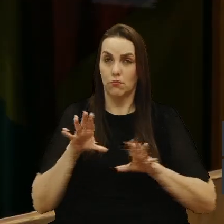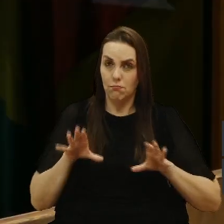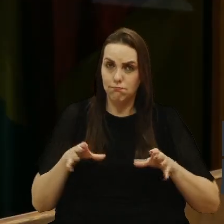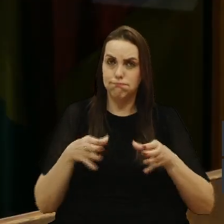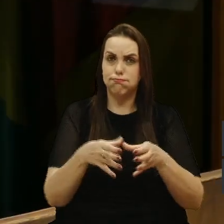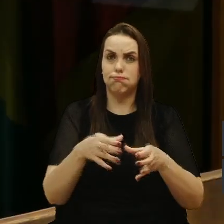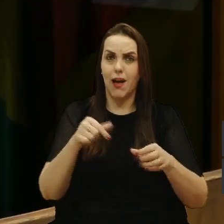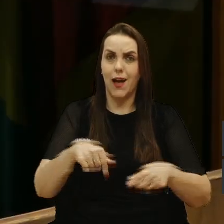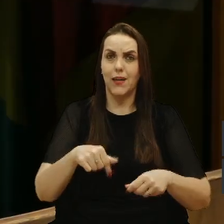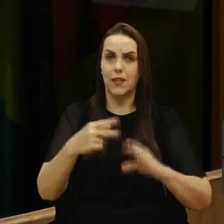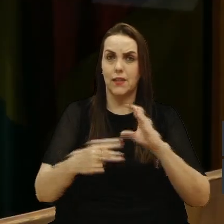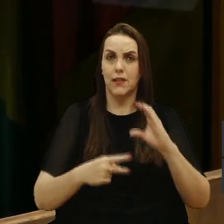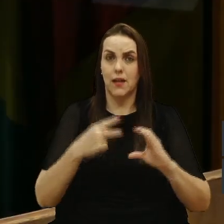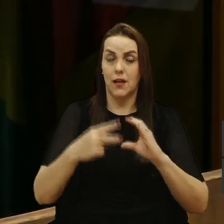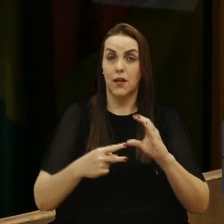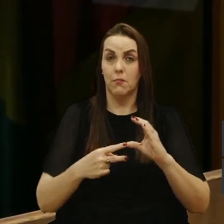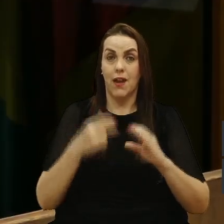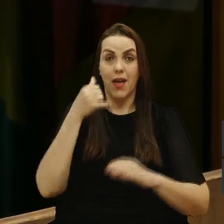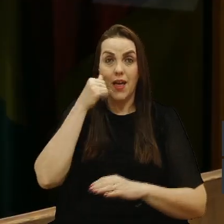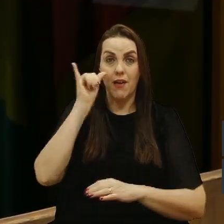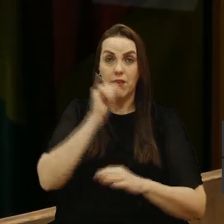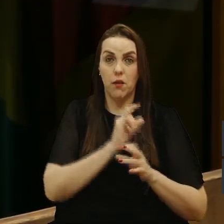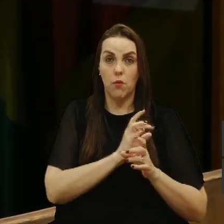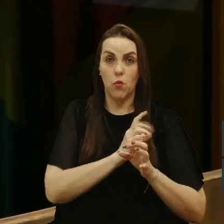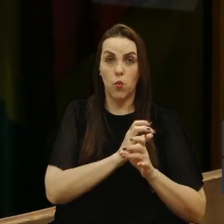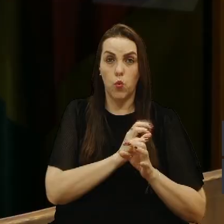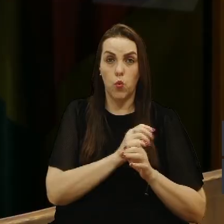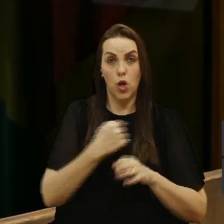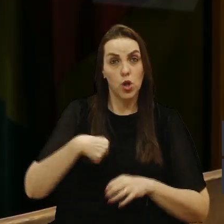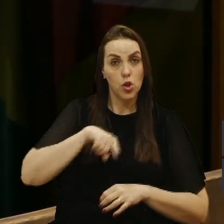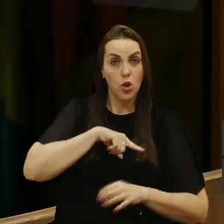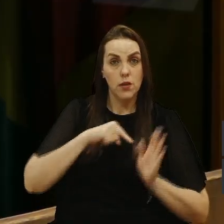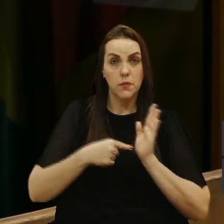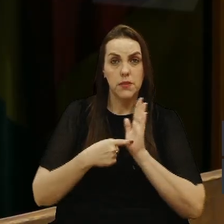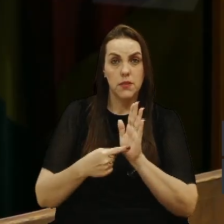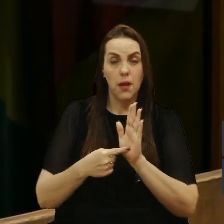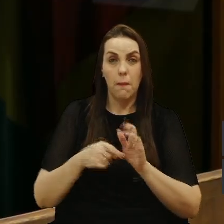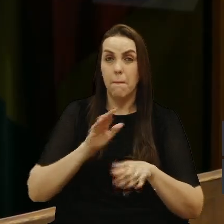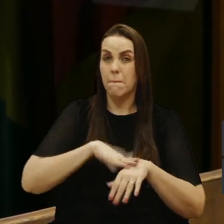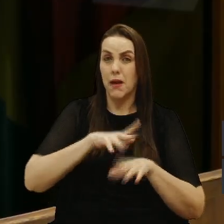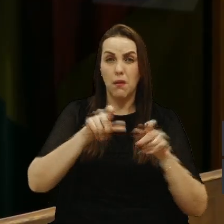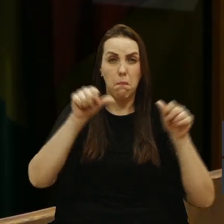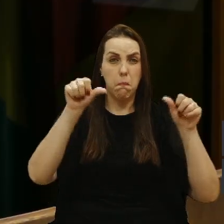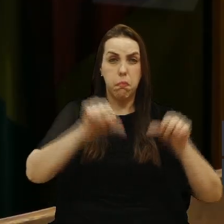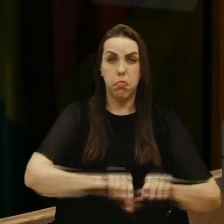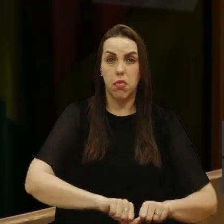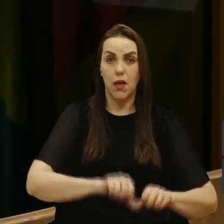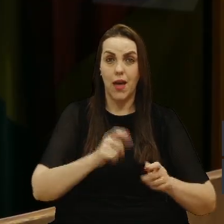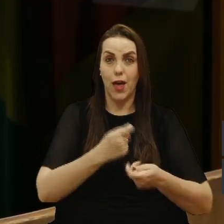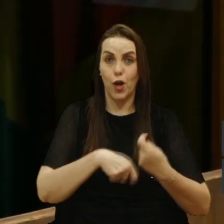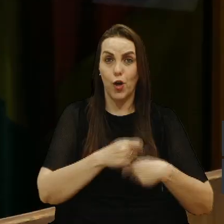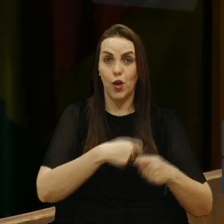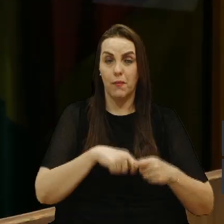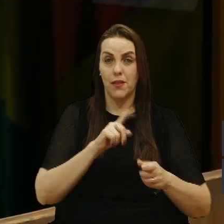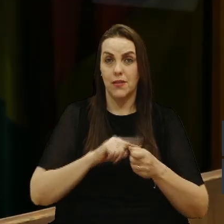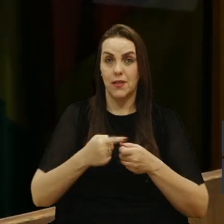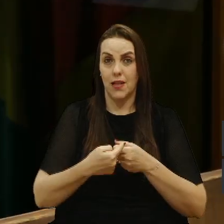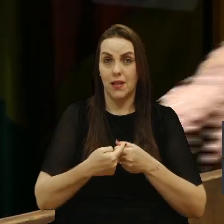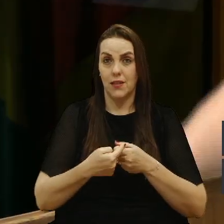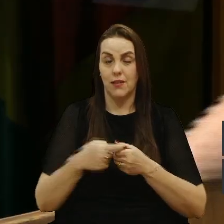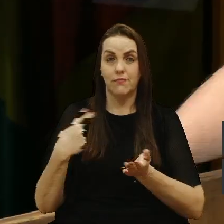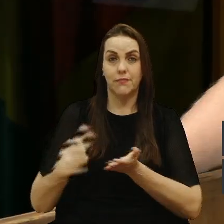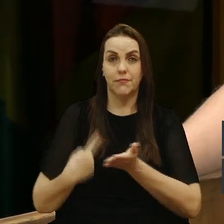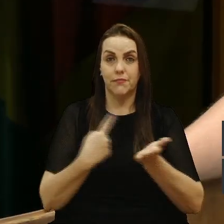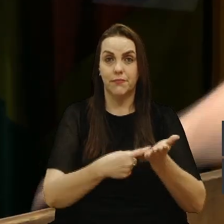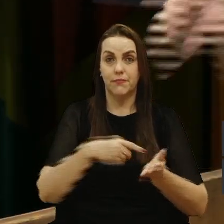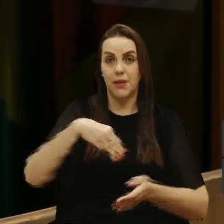Legislativa, nós evitamos, através de um cálculo por nós apresentado, a maior tragédia econômica que poderia acontecer no município. O acordo do caso Manha